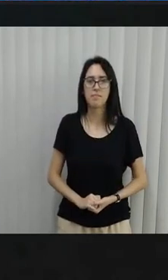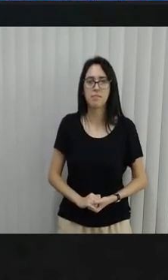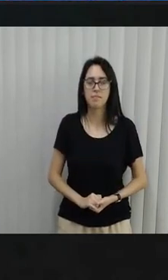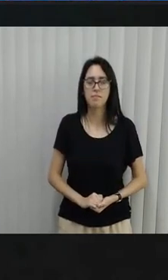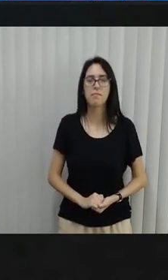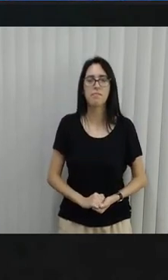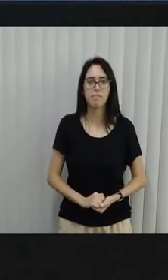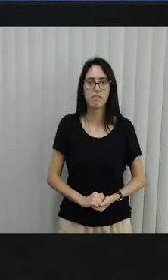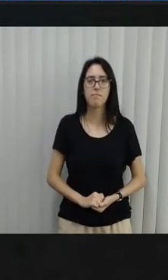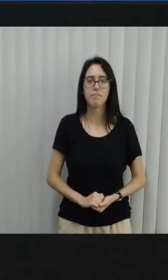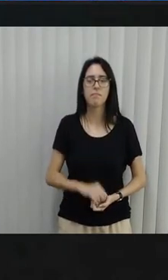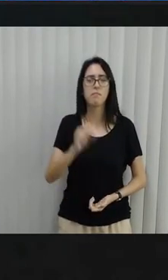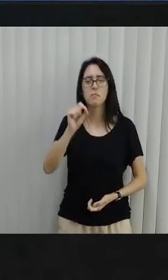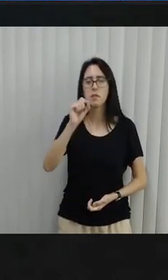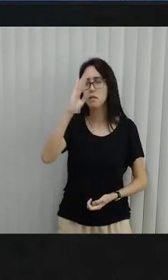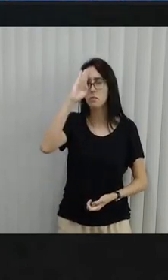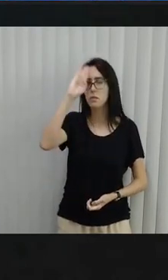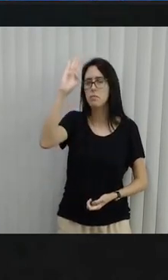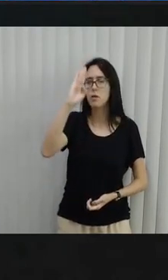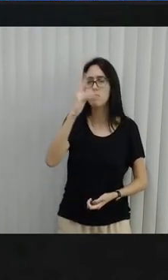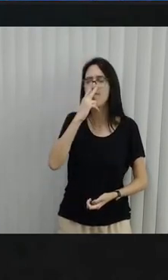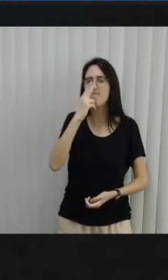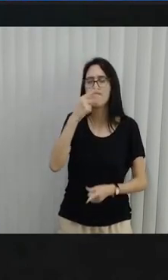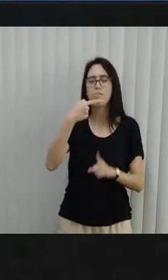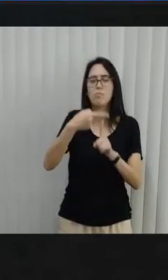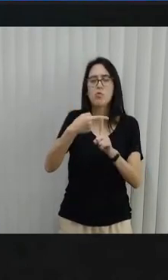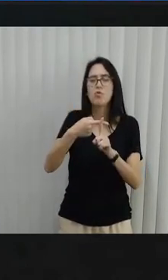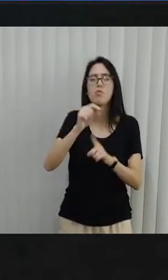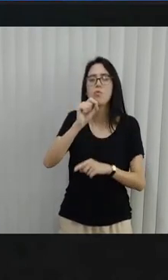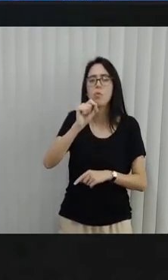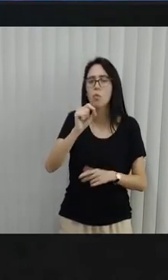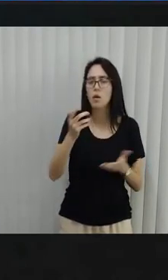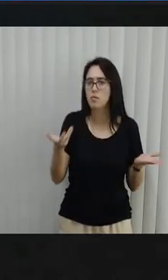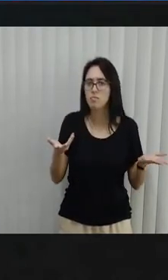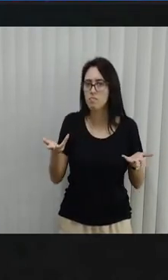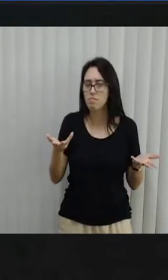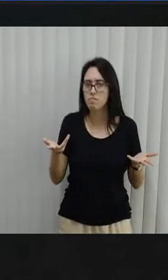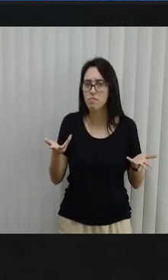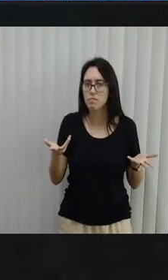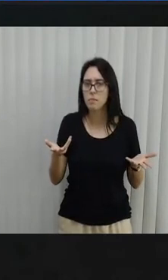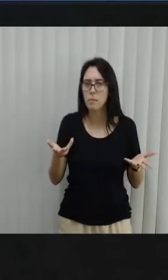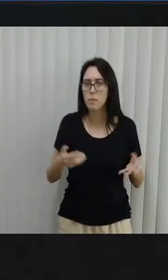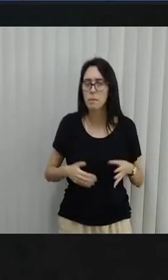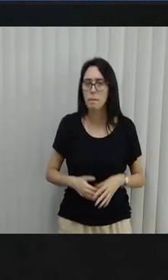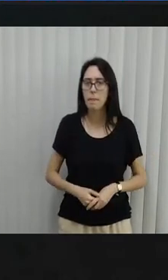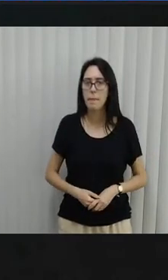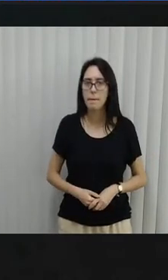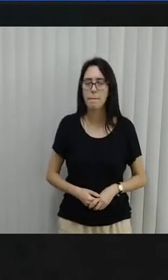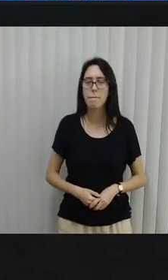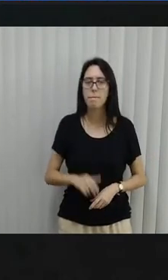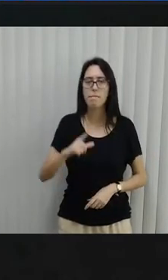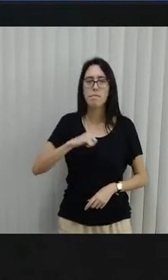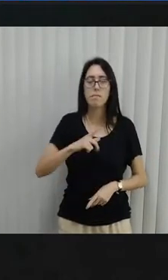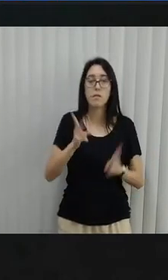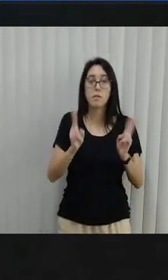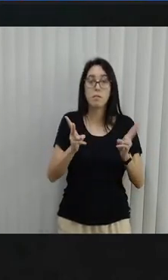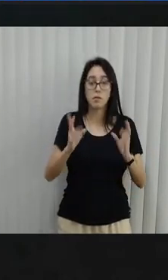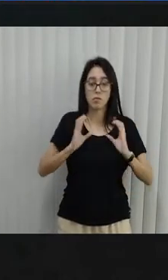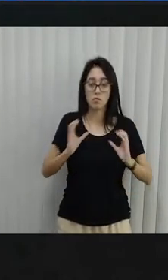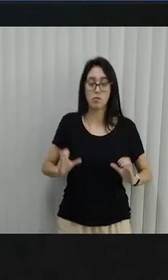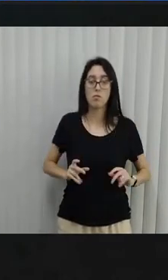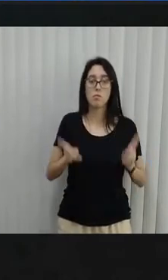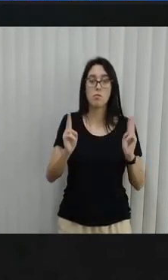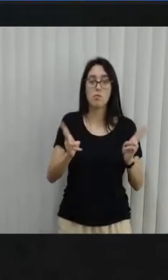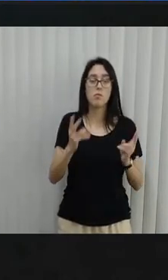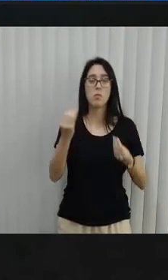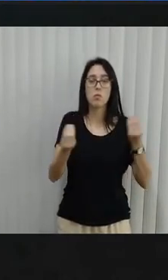Isso. Qual é a principal vantagem, né, da gente utilizar um bloco de código que vai ter o mesmo comportamento? A gente